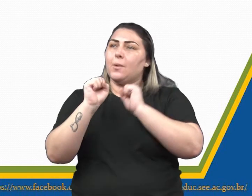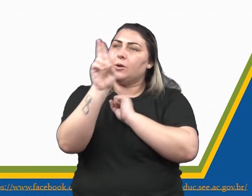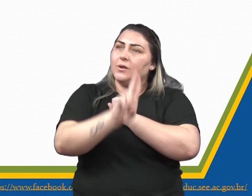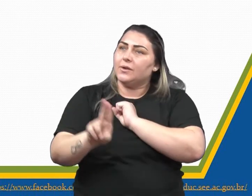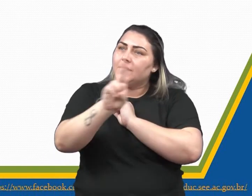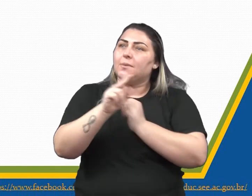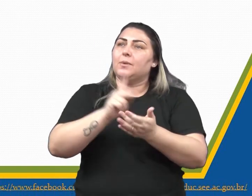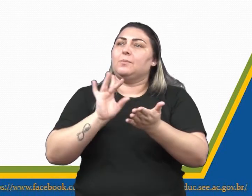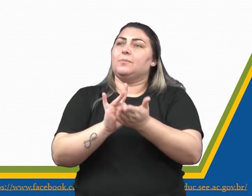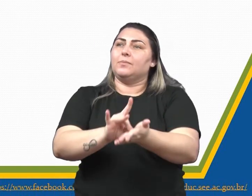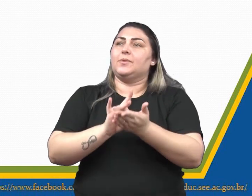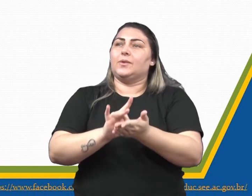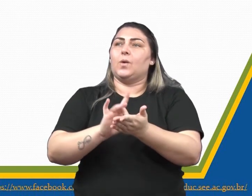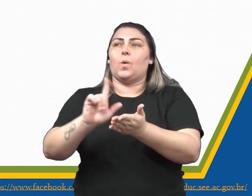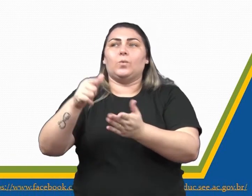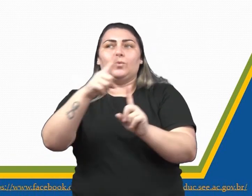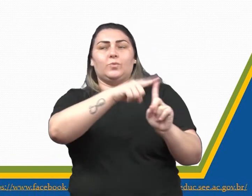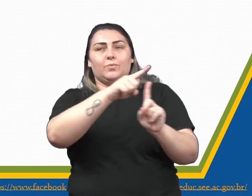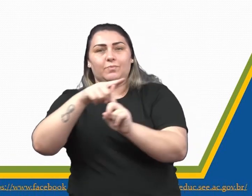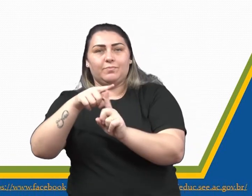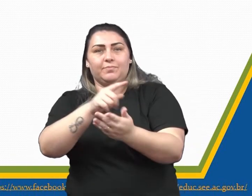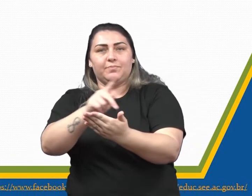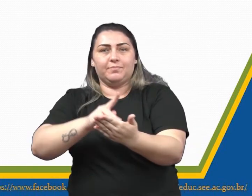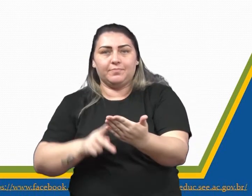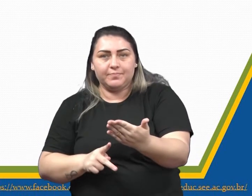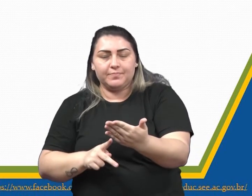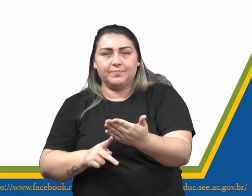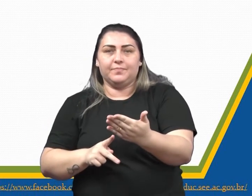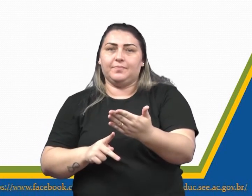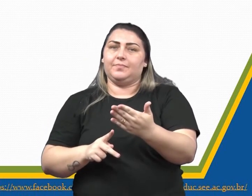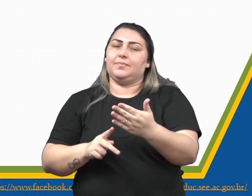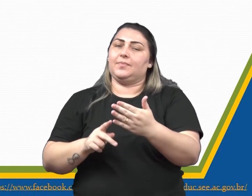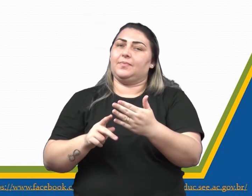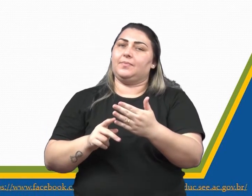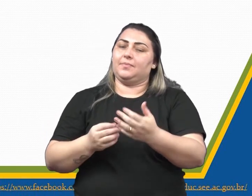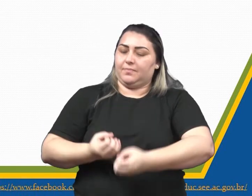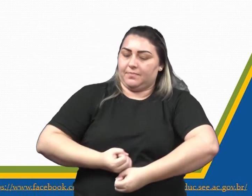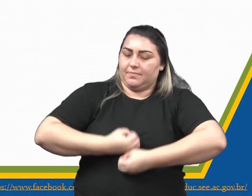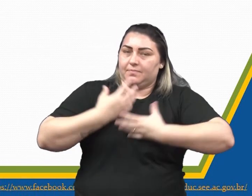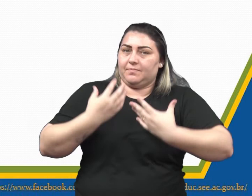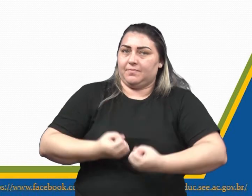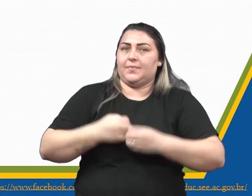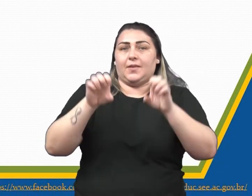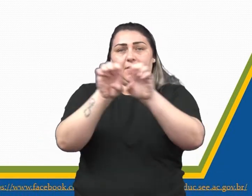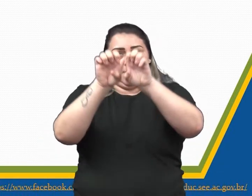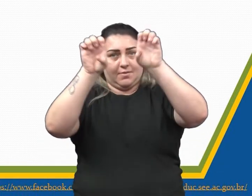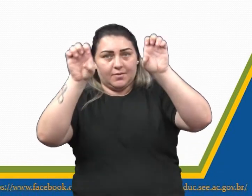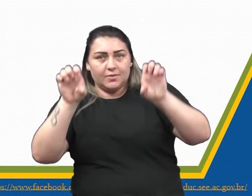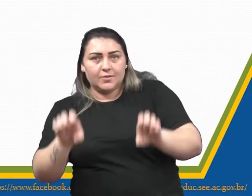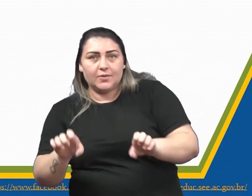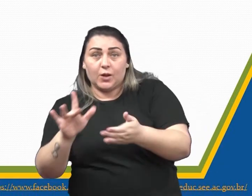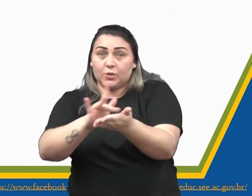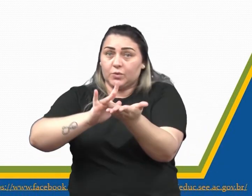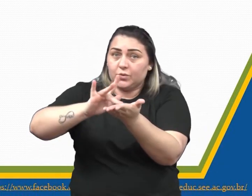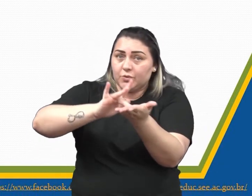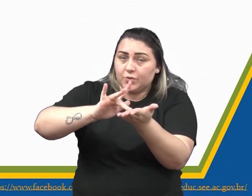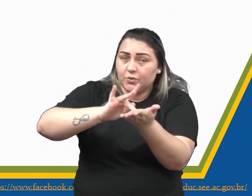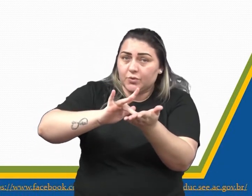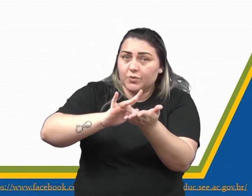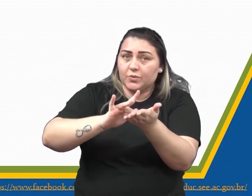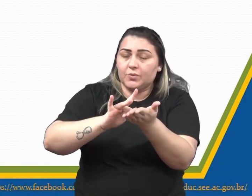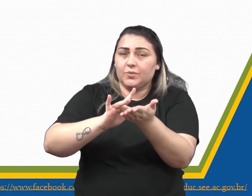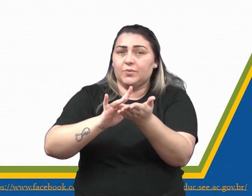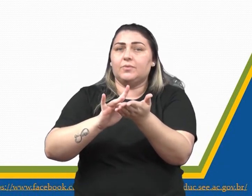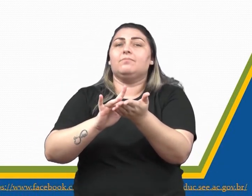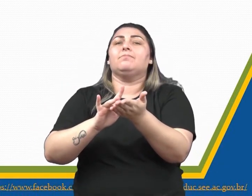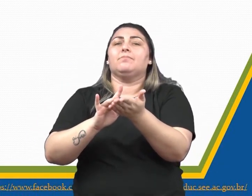utilizar poemas concretos e outros tipos de poemas em suas poesias, na sua estrutura de maneira digital, com